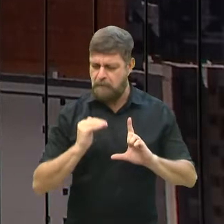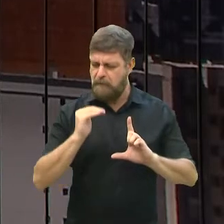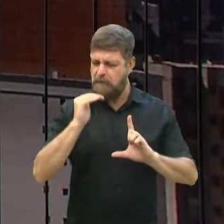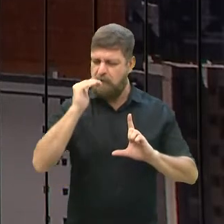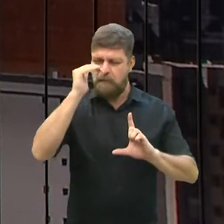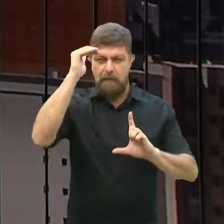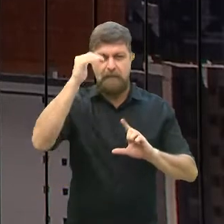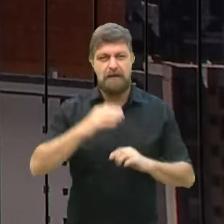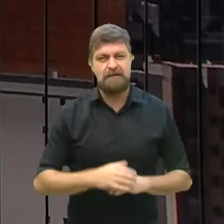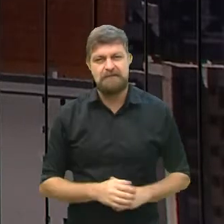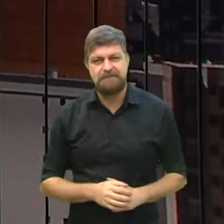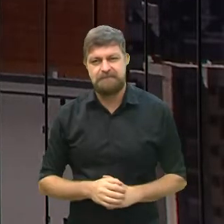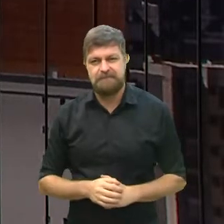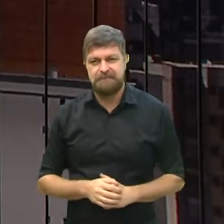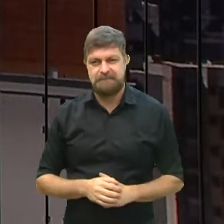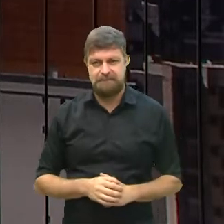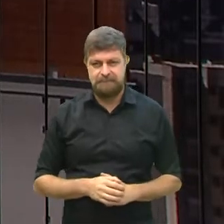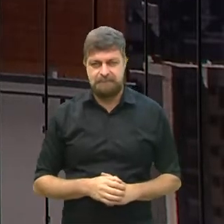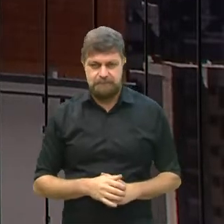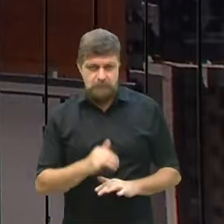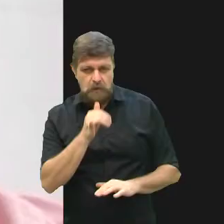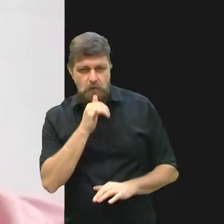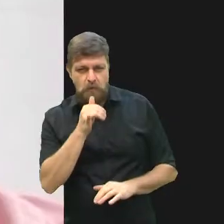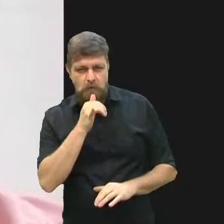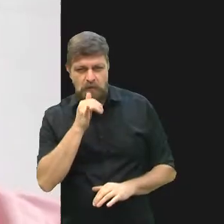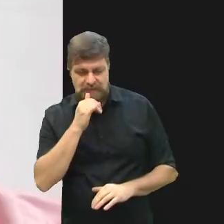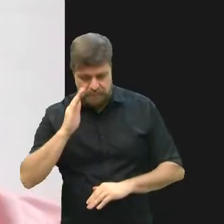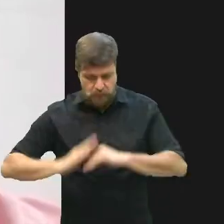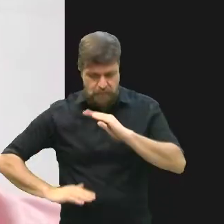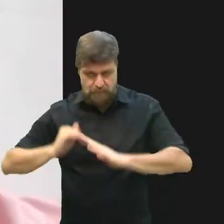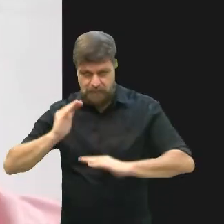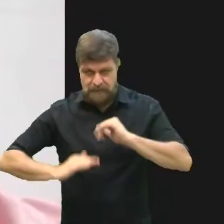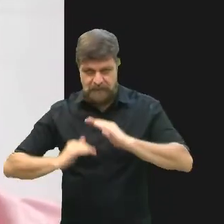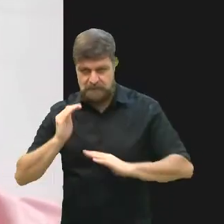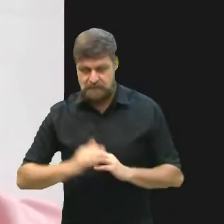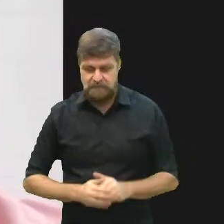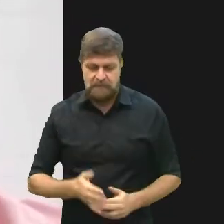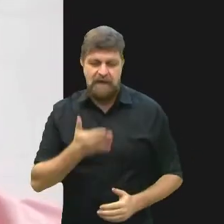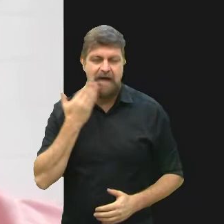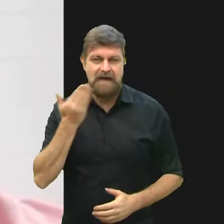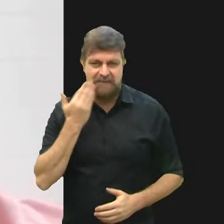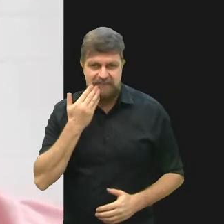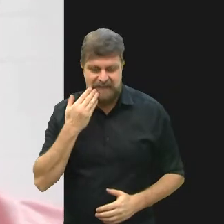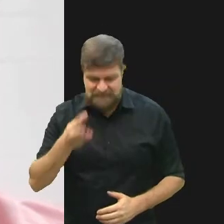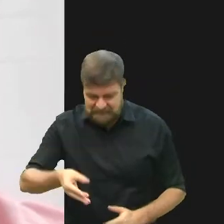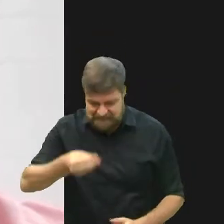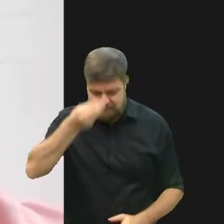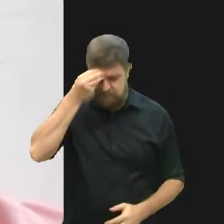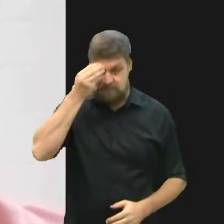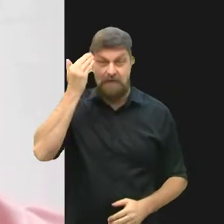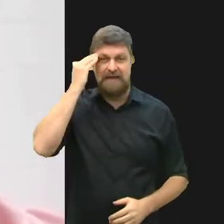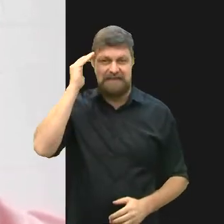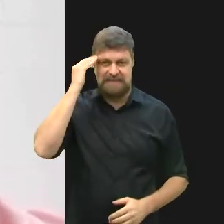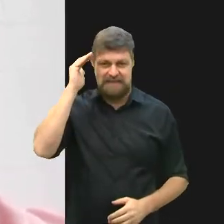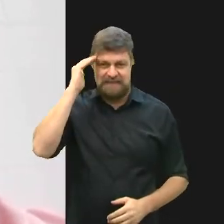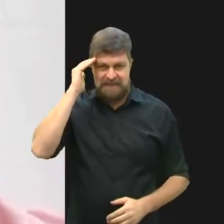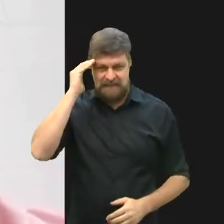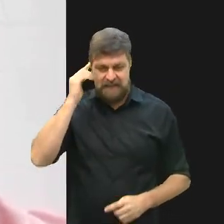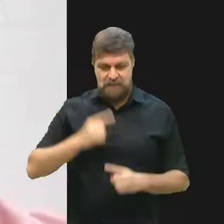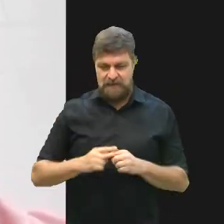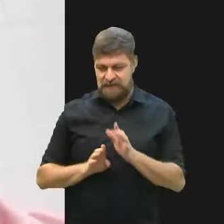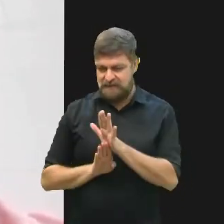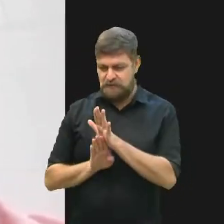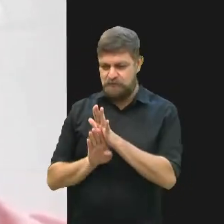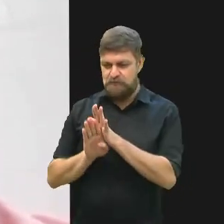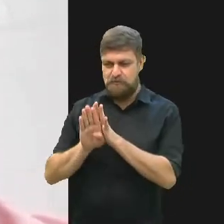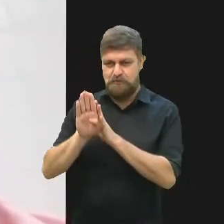ranking? Eu vou dar um exemplo bem prático, que fica fácil das pessoas entenderem a evolução e como a nossa nota